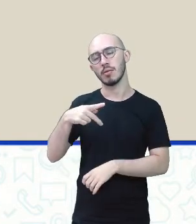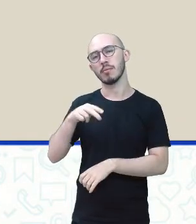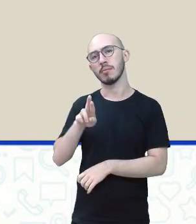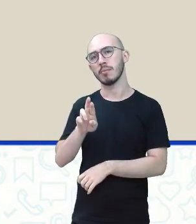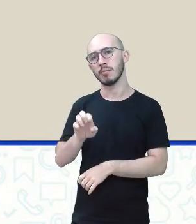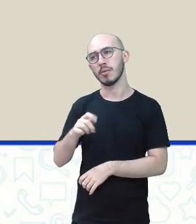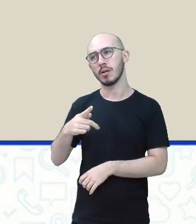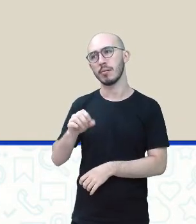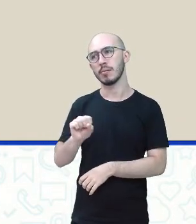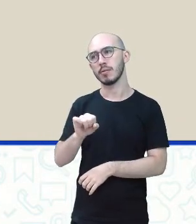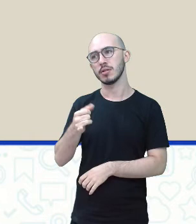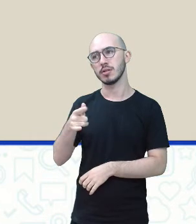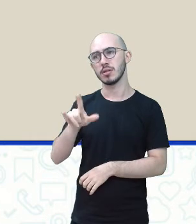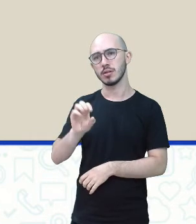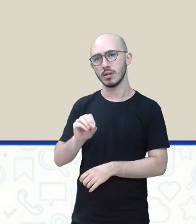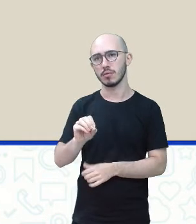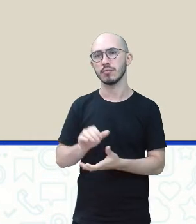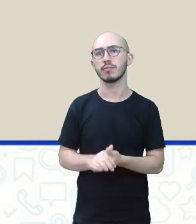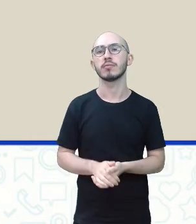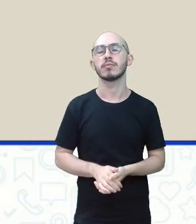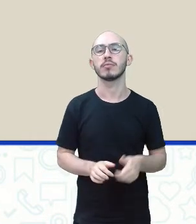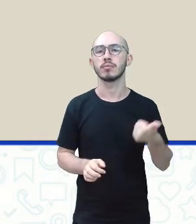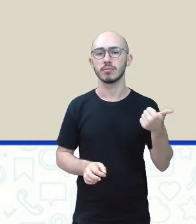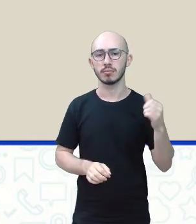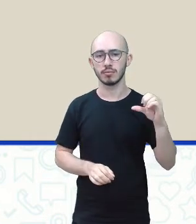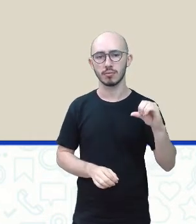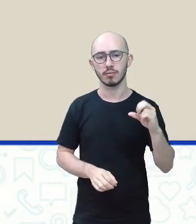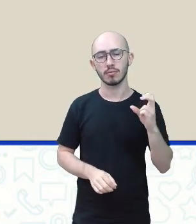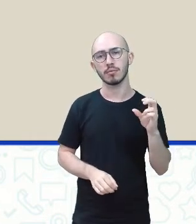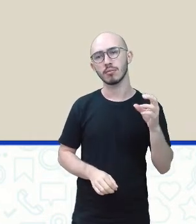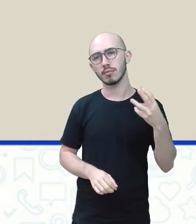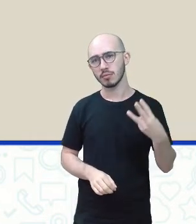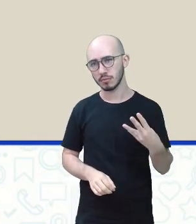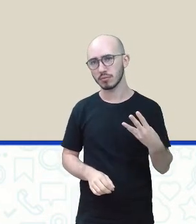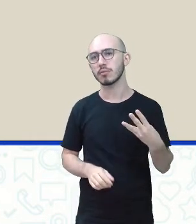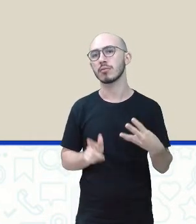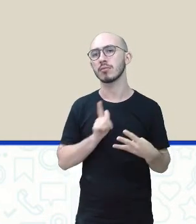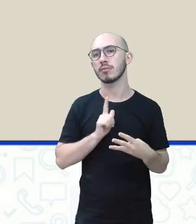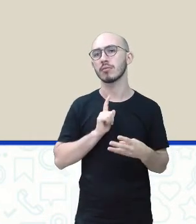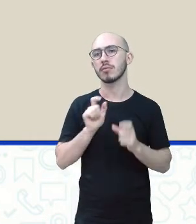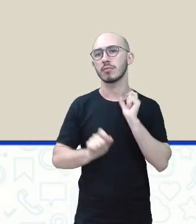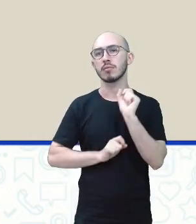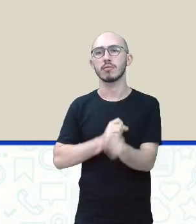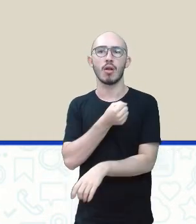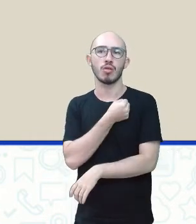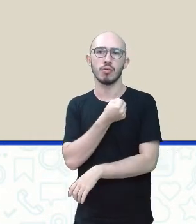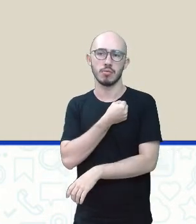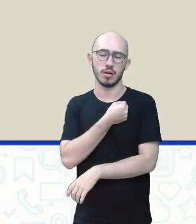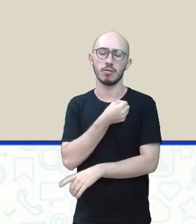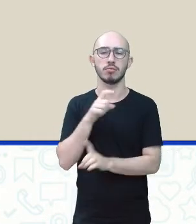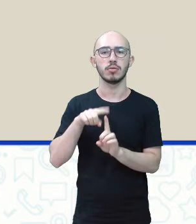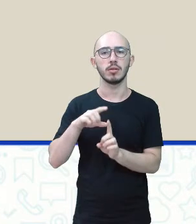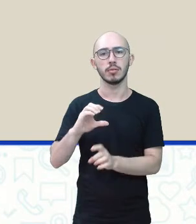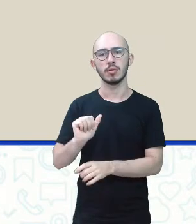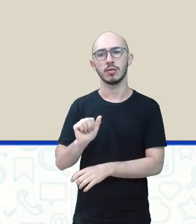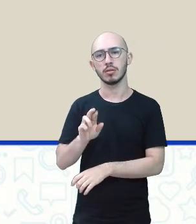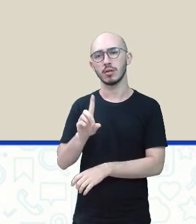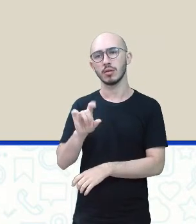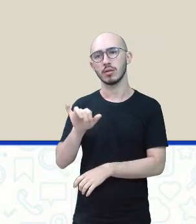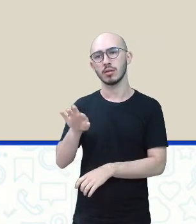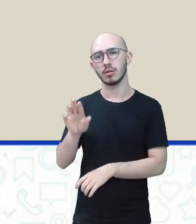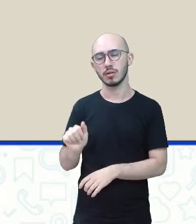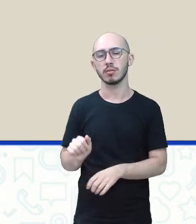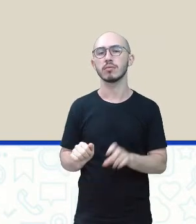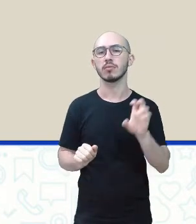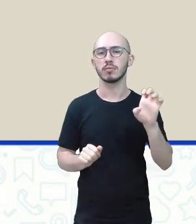1953, dentro da classe morfológica, não é? Nós temos aqui numeral cardinal. É